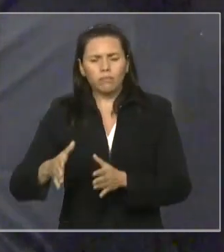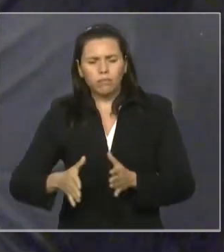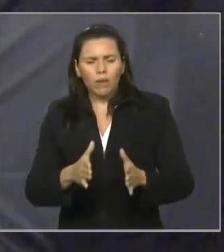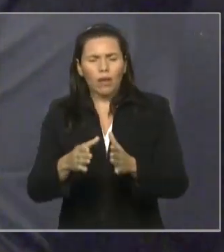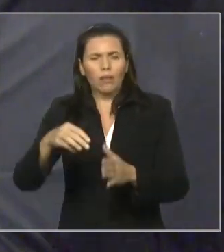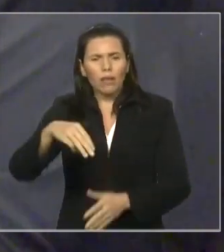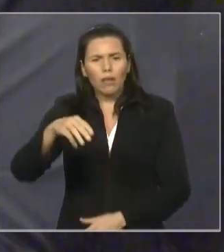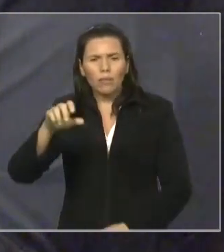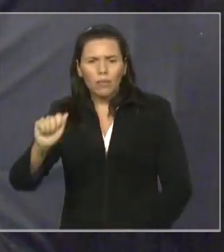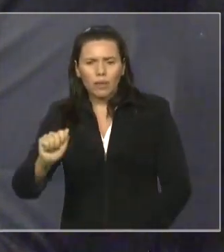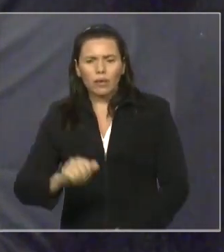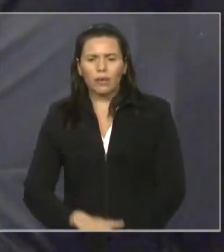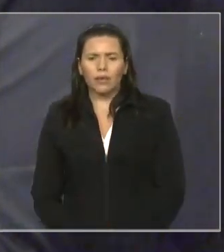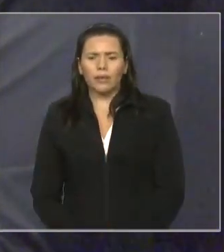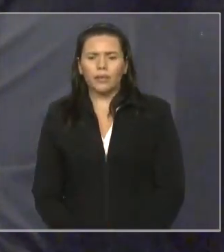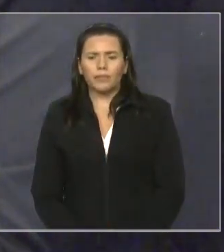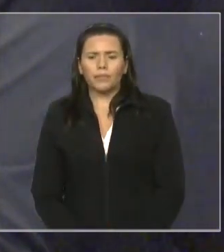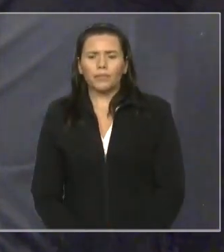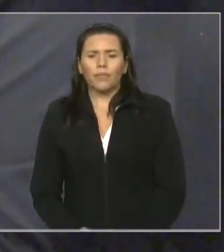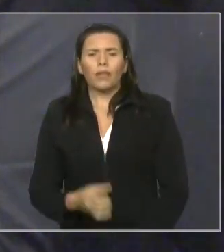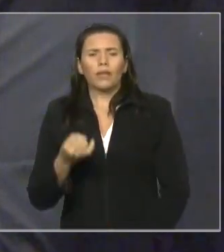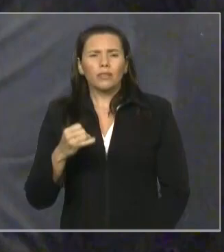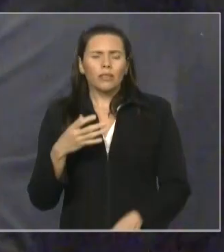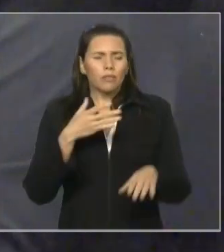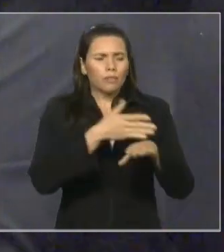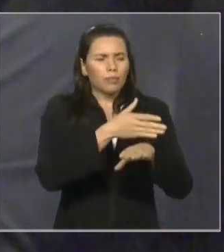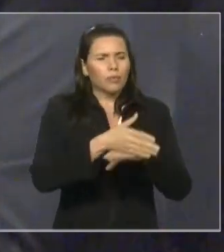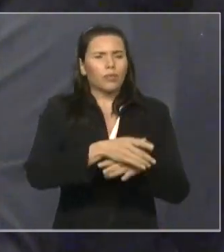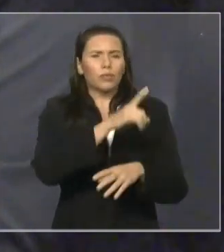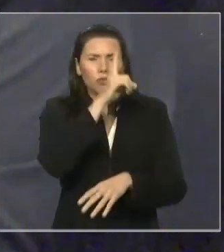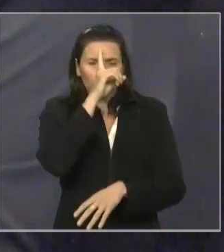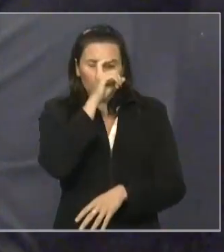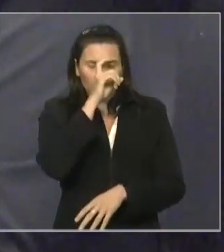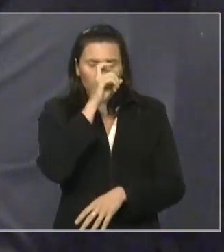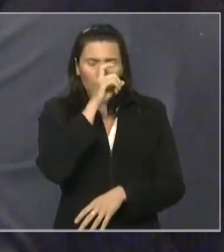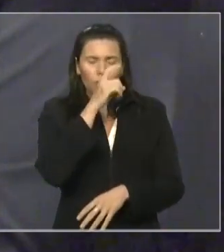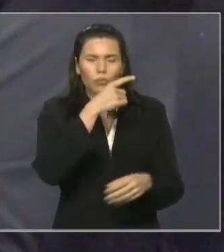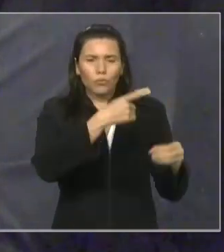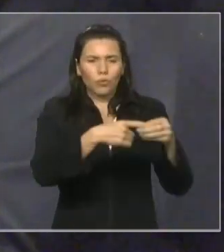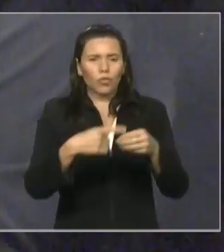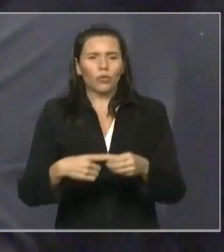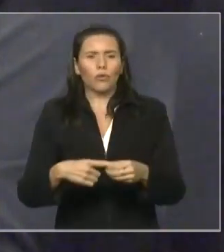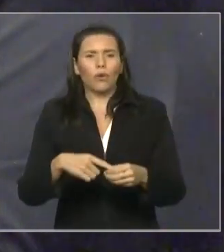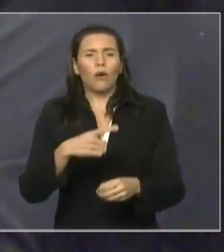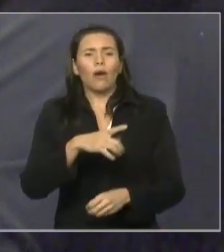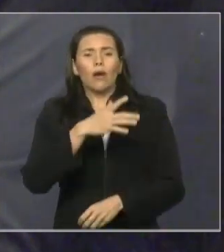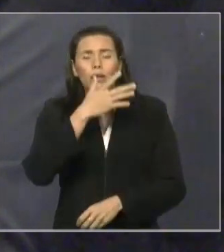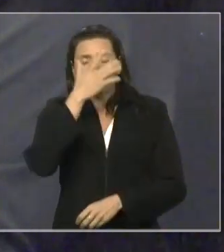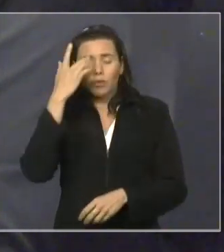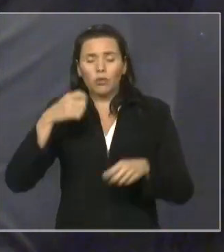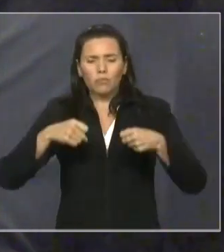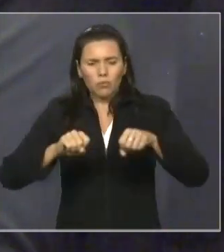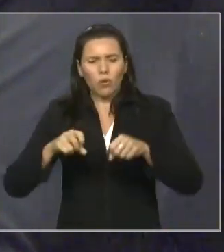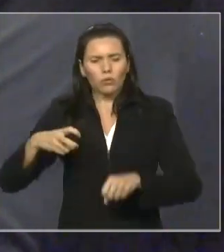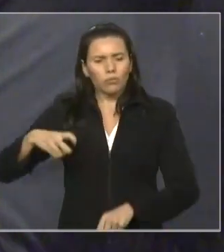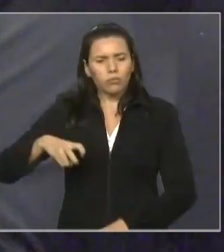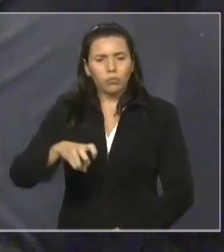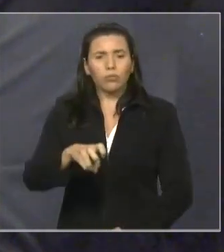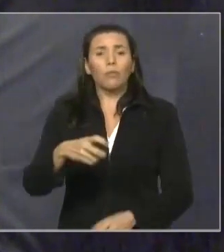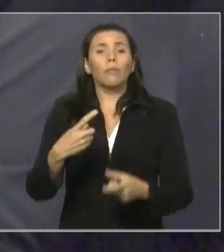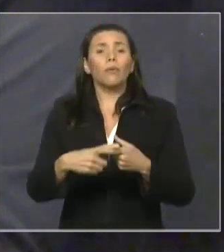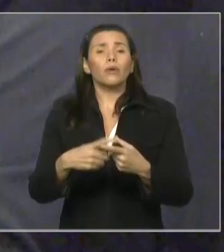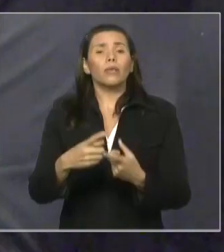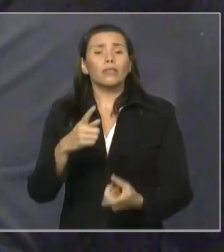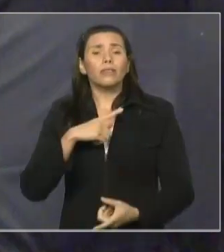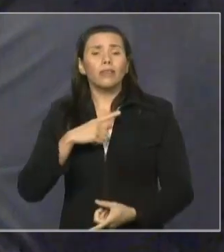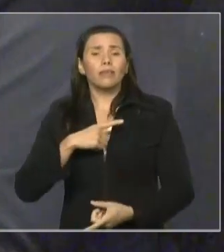dos hospitais, vamos ver que a maioria dos hospitais do interior estão lá com pessoas acidentadas de moto, e muitos desses acidentes foram